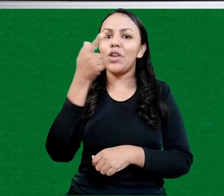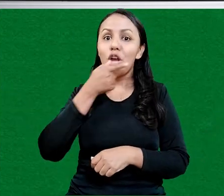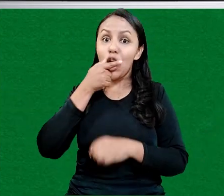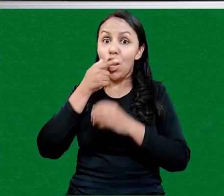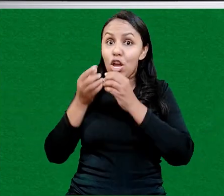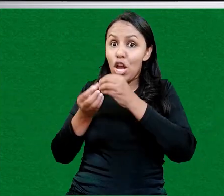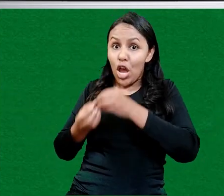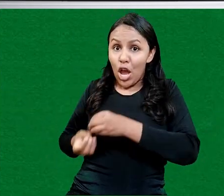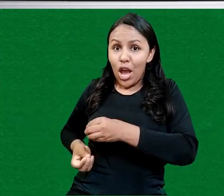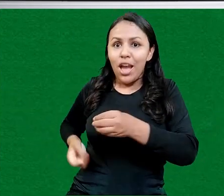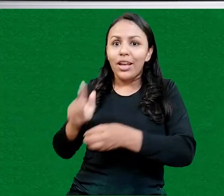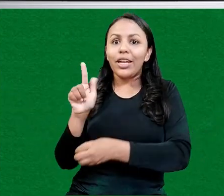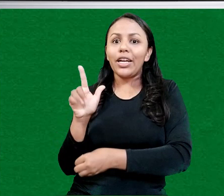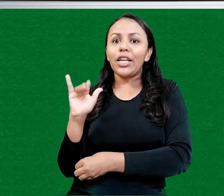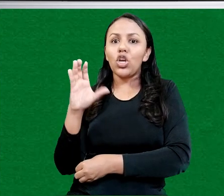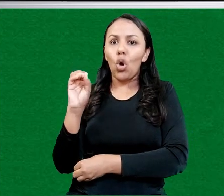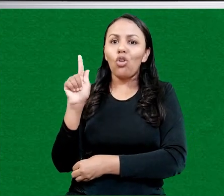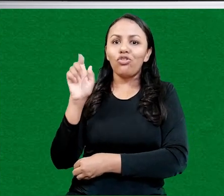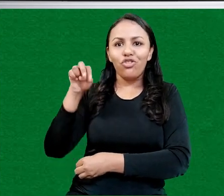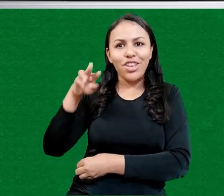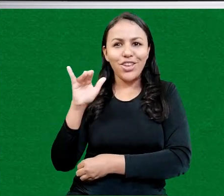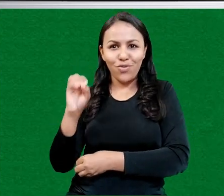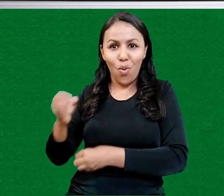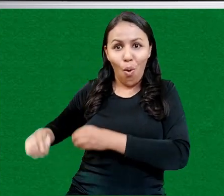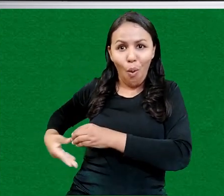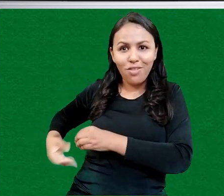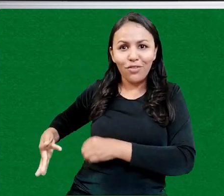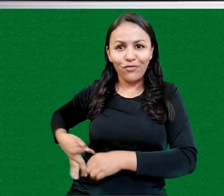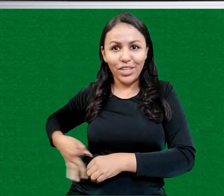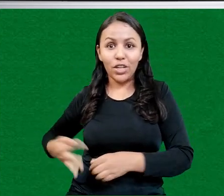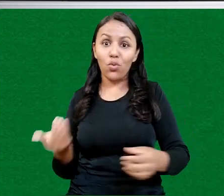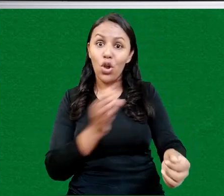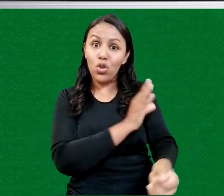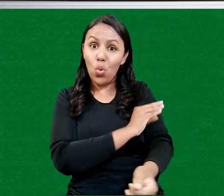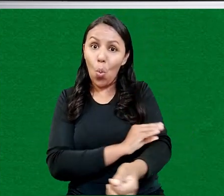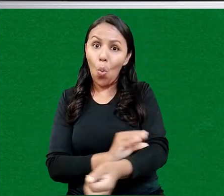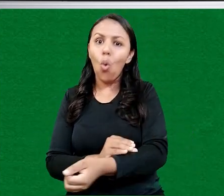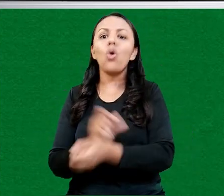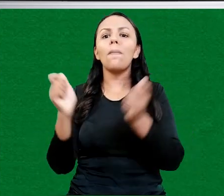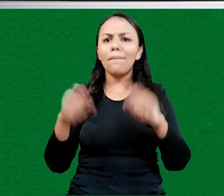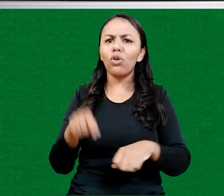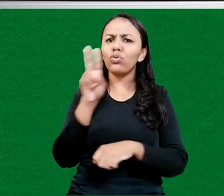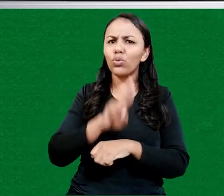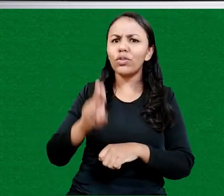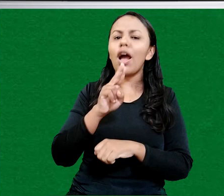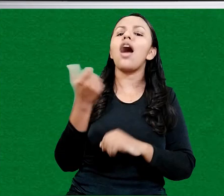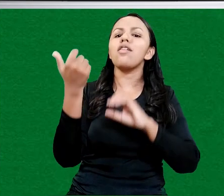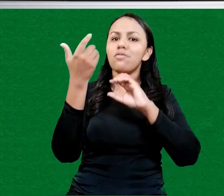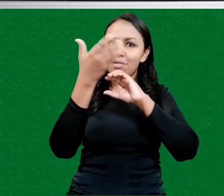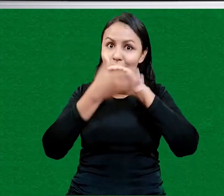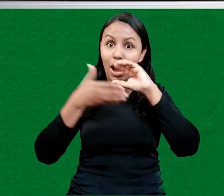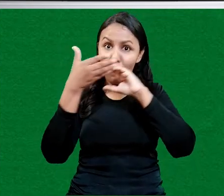uma reserva de carboidrato lá no fígado e no músculo. Eu posso fazer utilização de carboidratos de alto índice